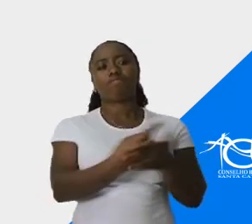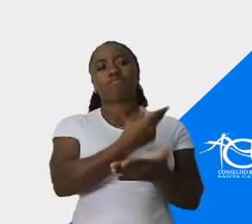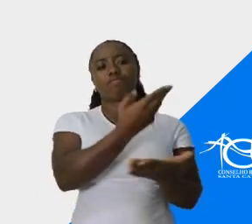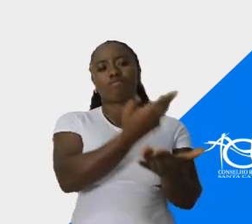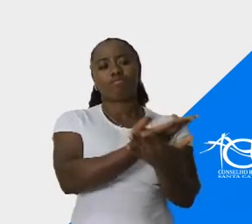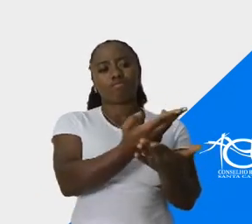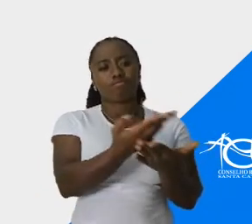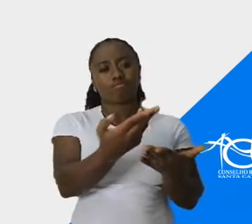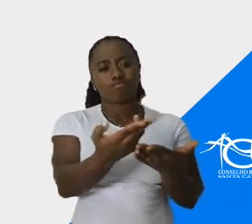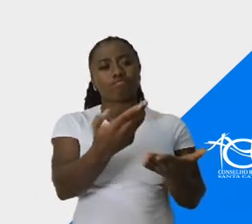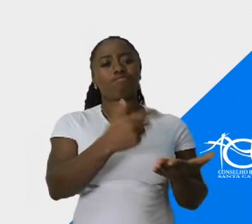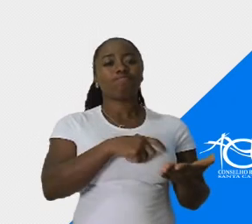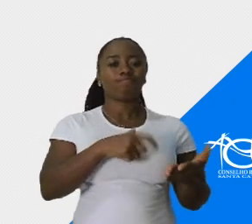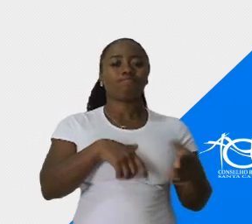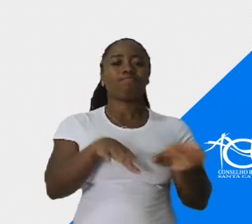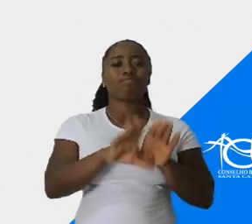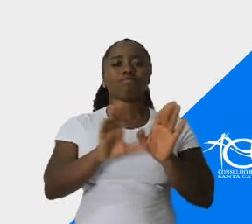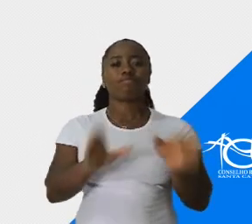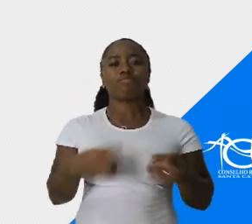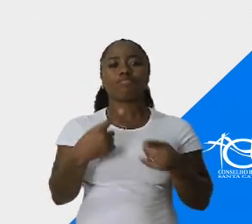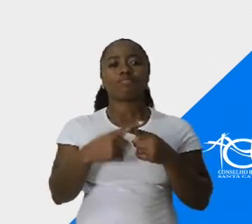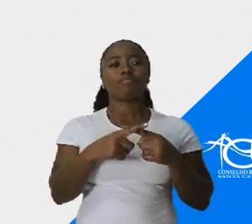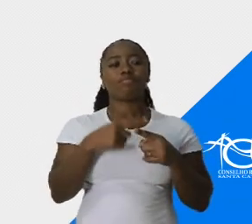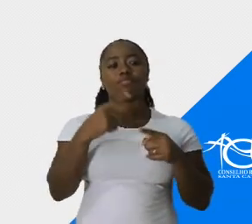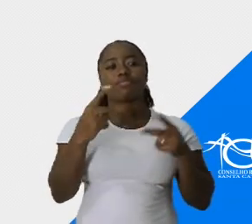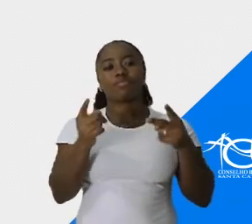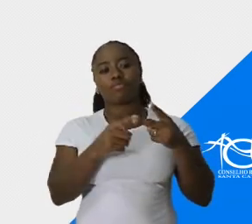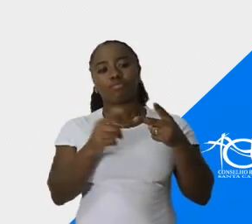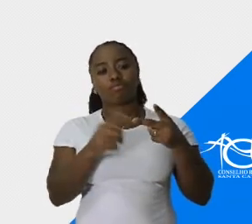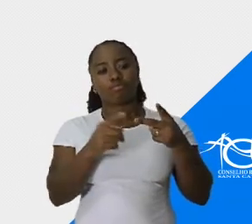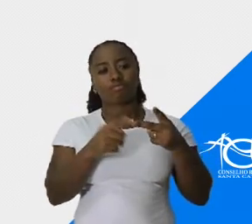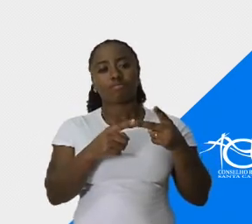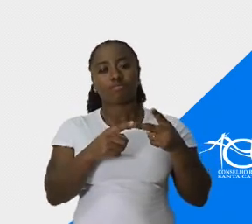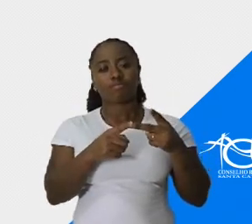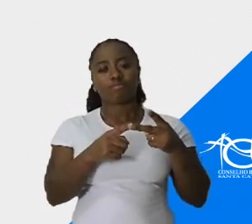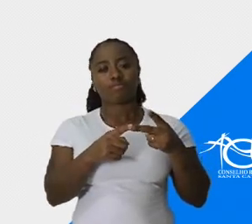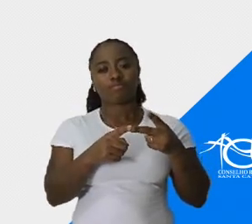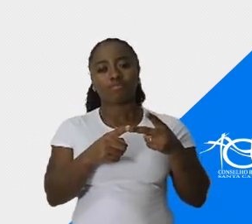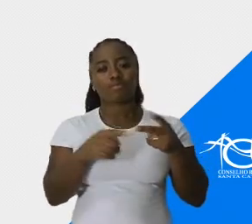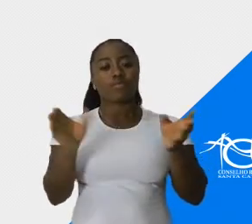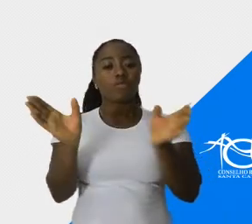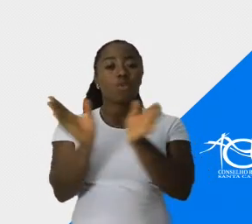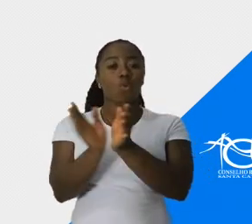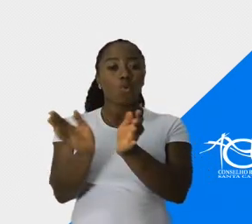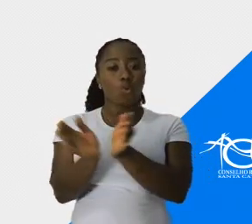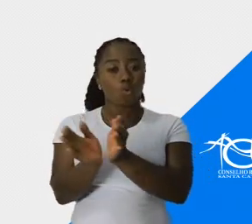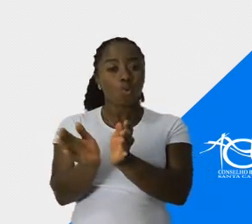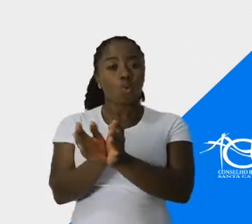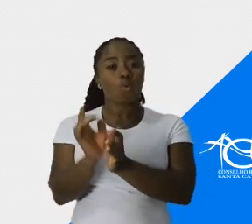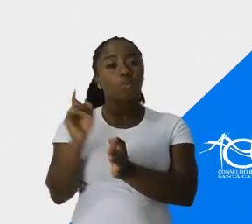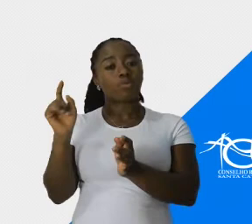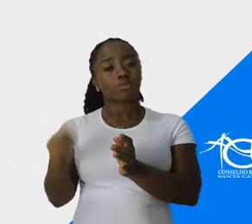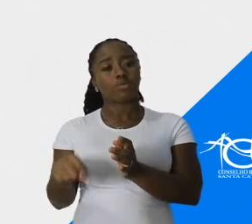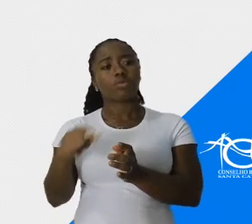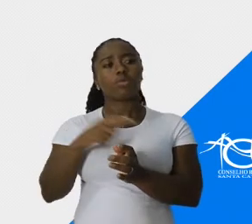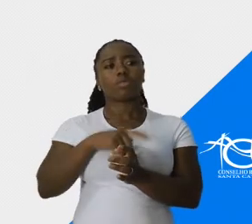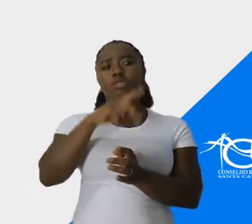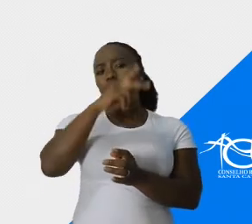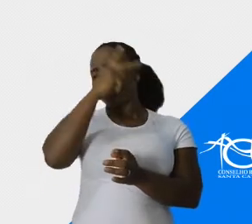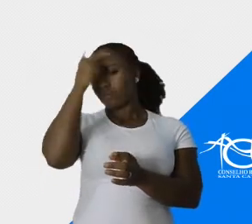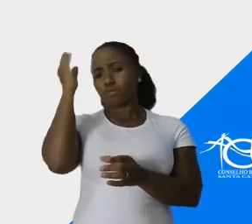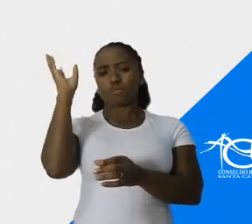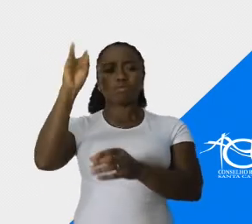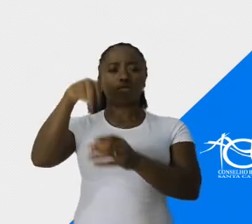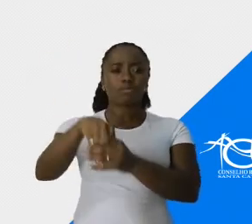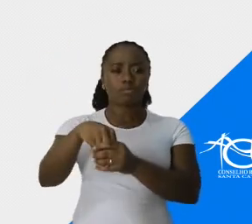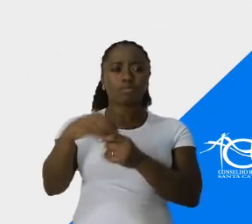são os participantes, né, dos veículos que são dessa mesma faixa etária que também sofrem as consequências. Existe o chamado